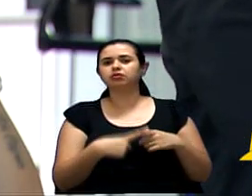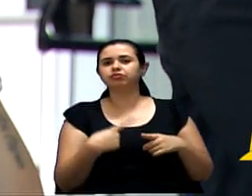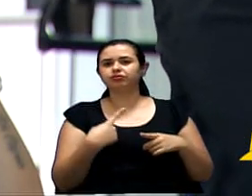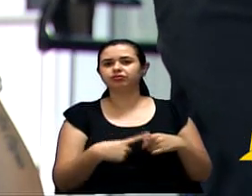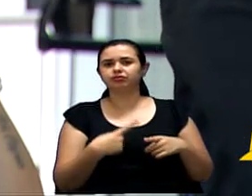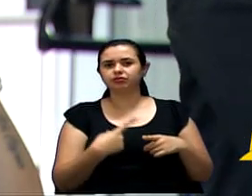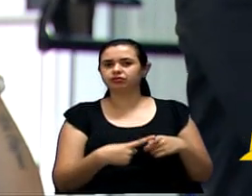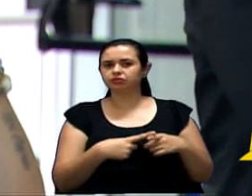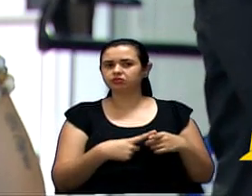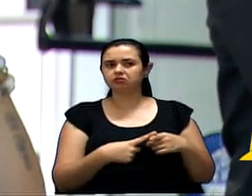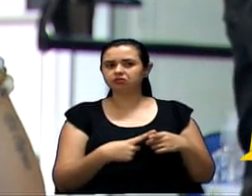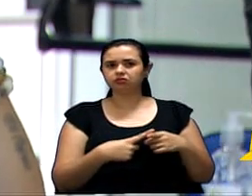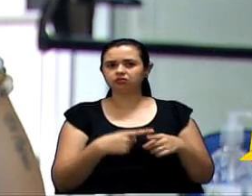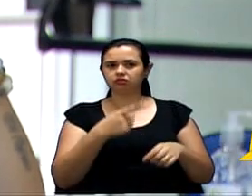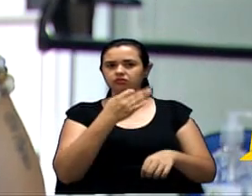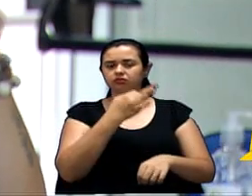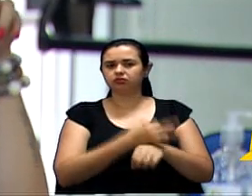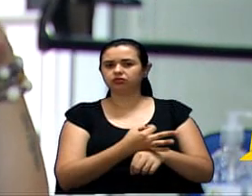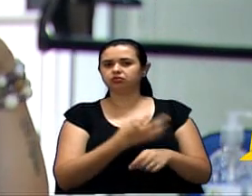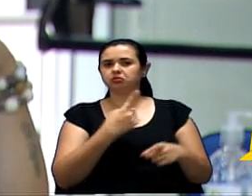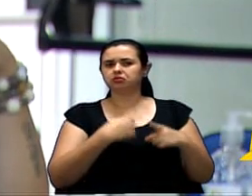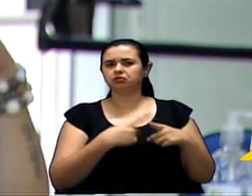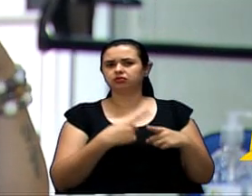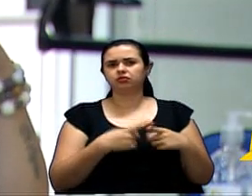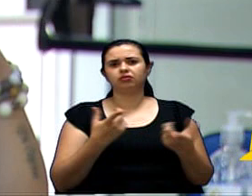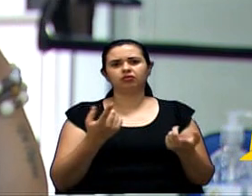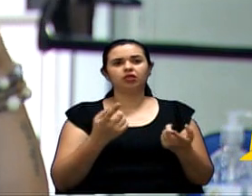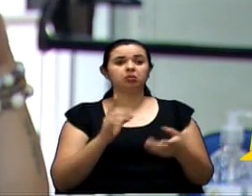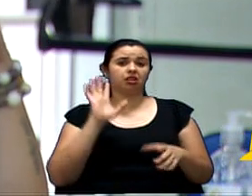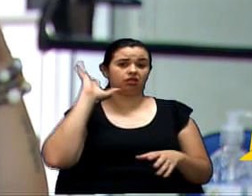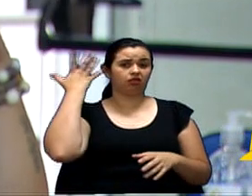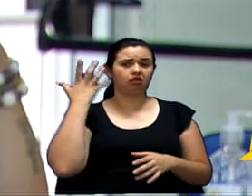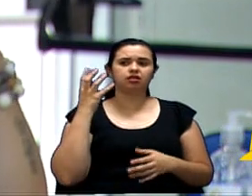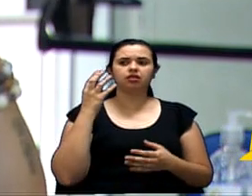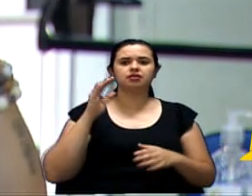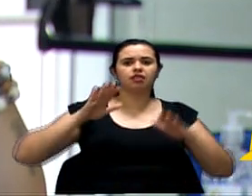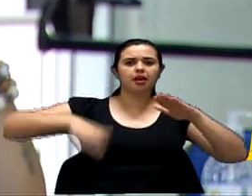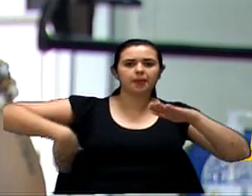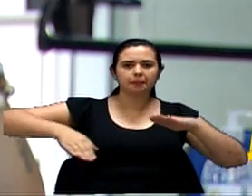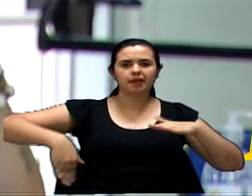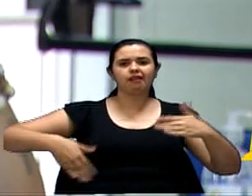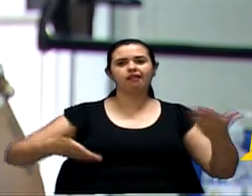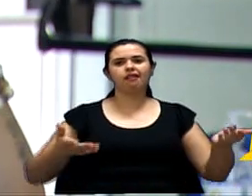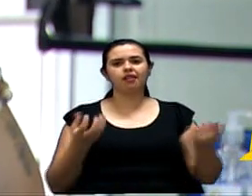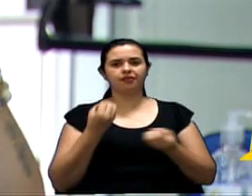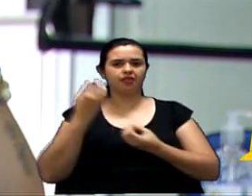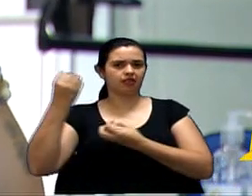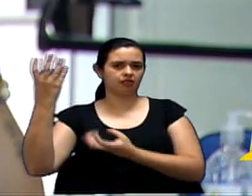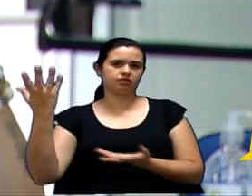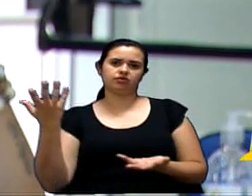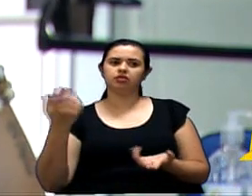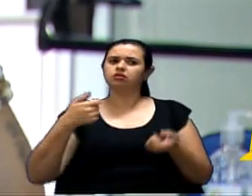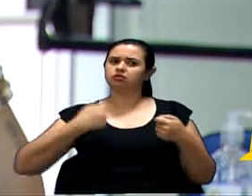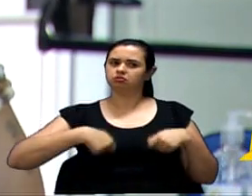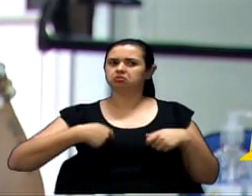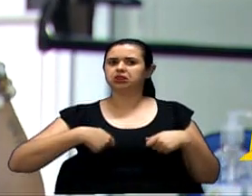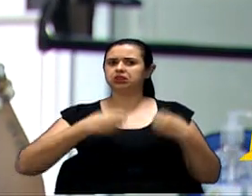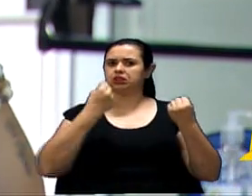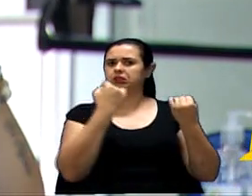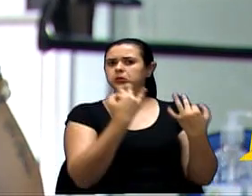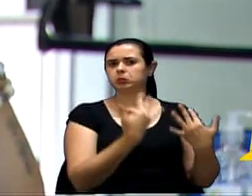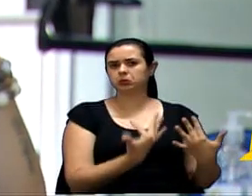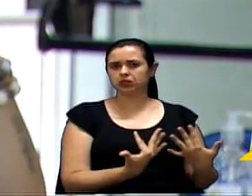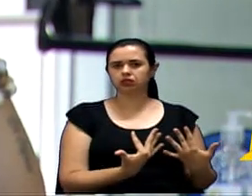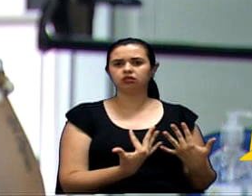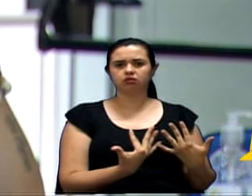a pessoa está numa praia, está num resort, né, tem que justificar. Eu acho que existe